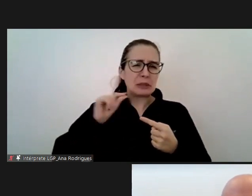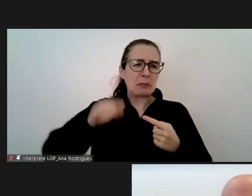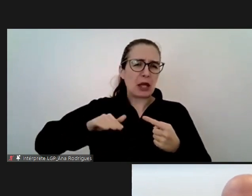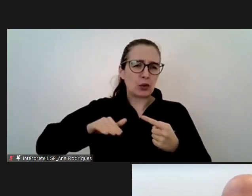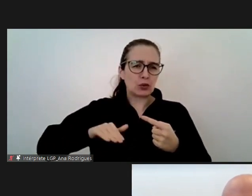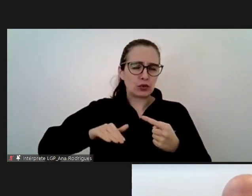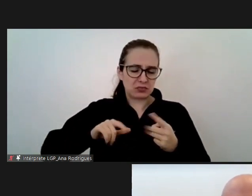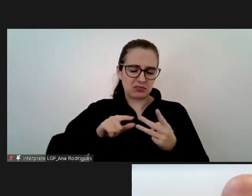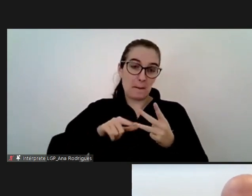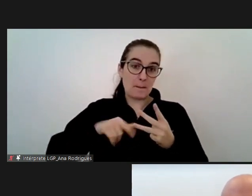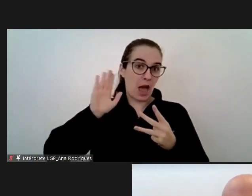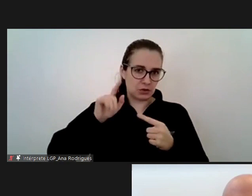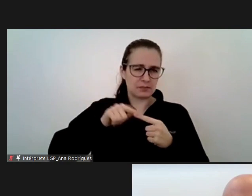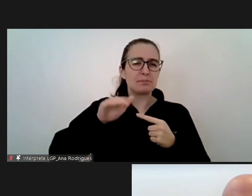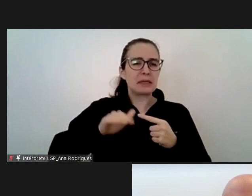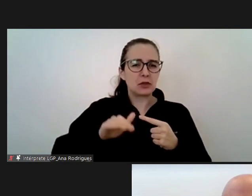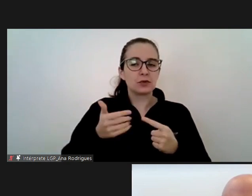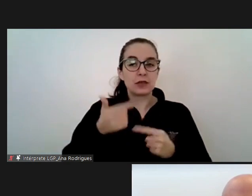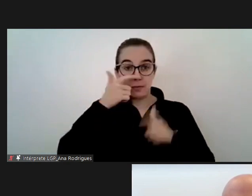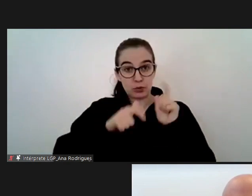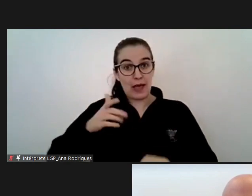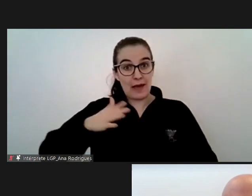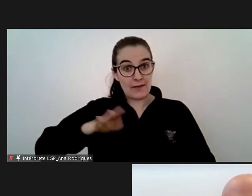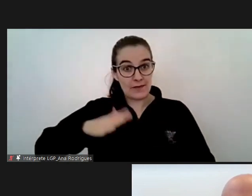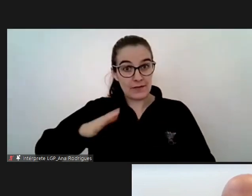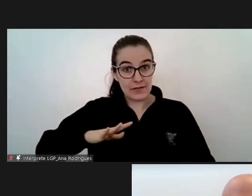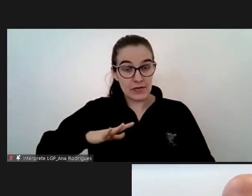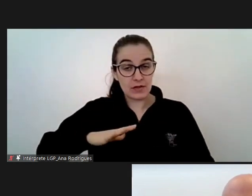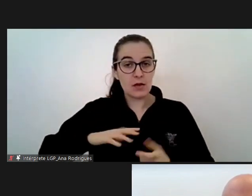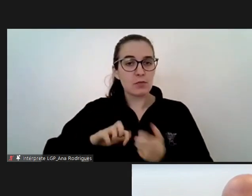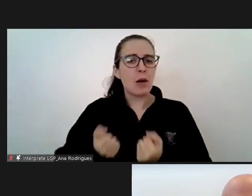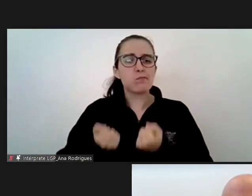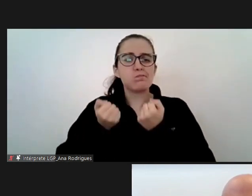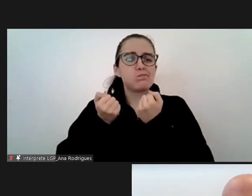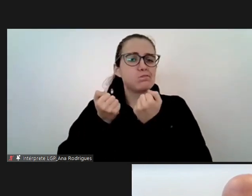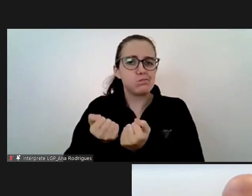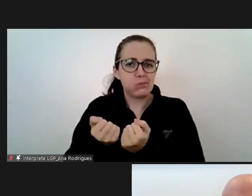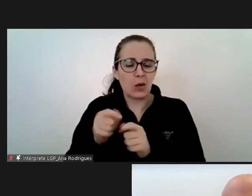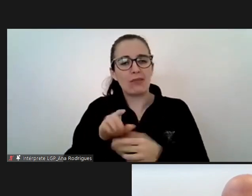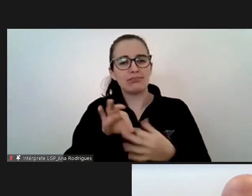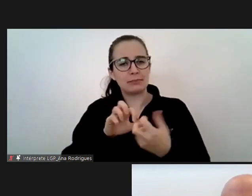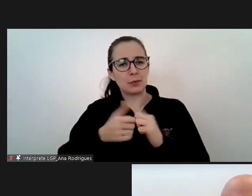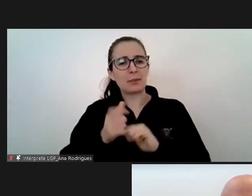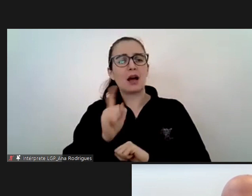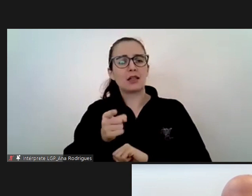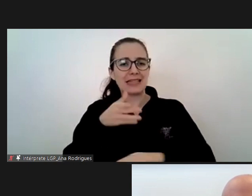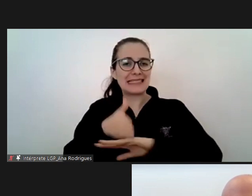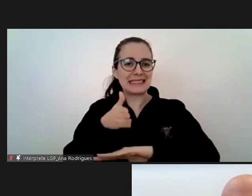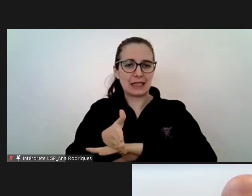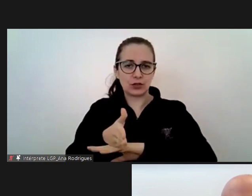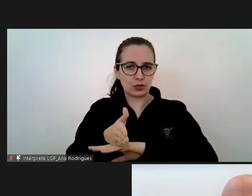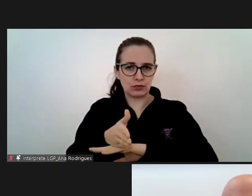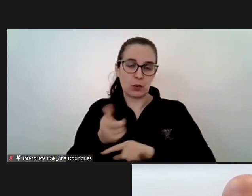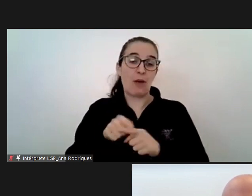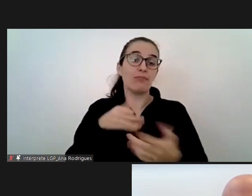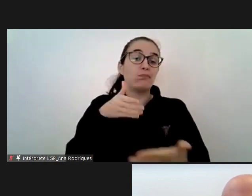mais importante. A menos importante são as pessoas que querem votar, mas não conseguem votar. Portanto, é o problema de acesso ao voto. Bem, aqui é uma